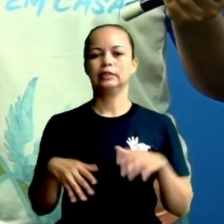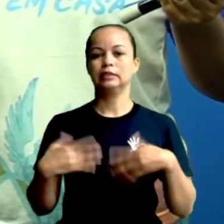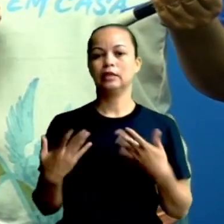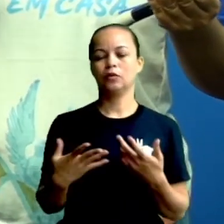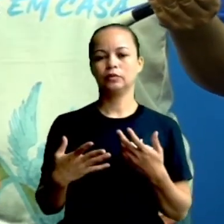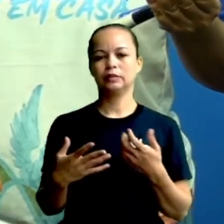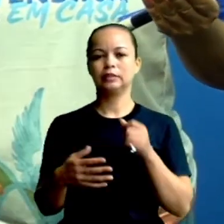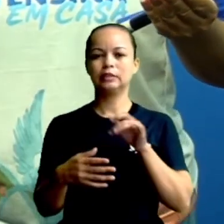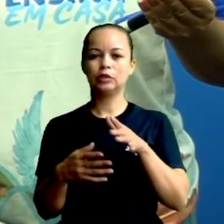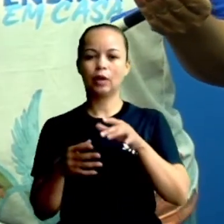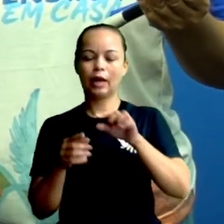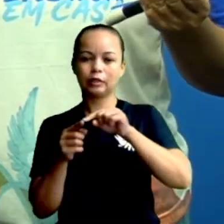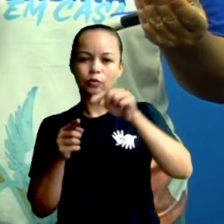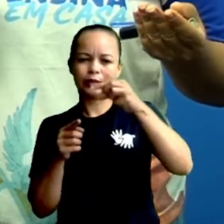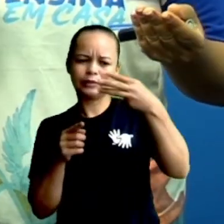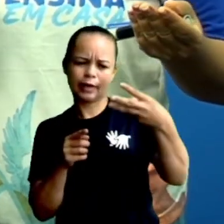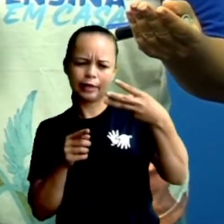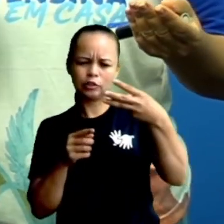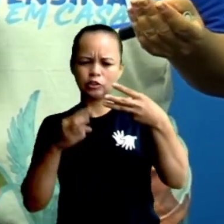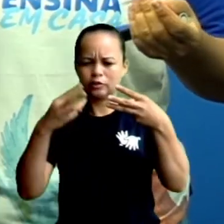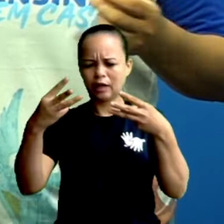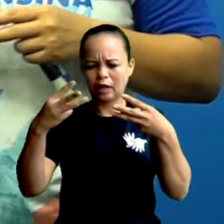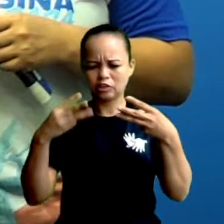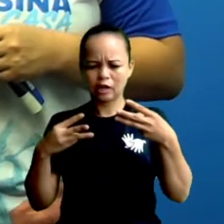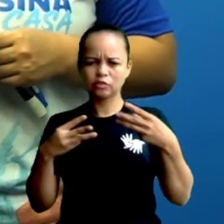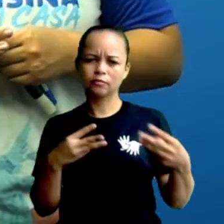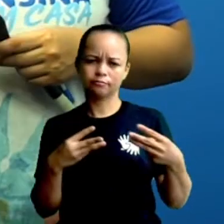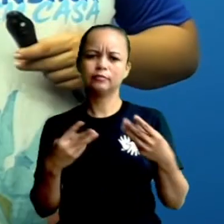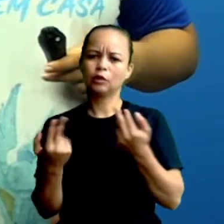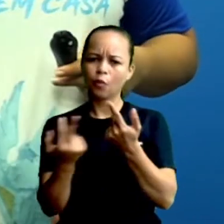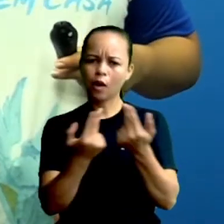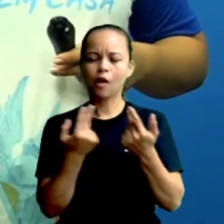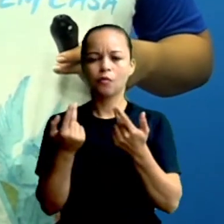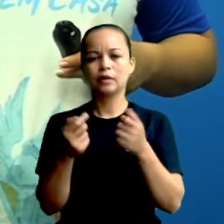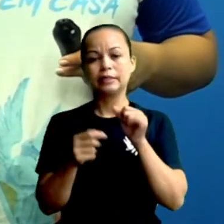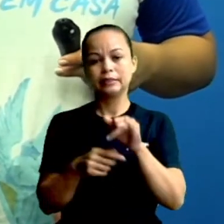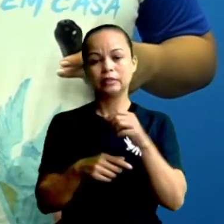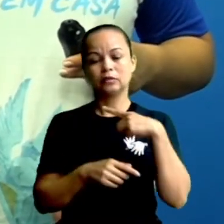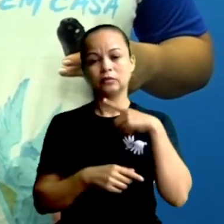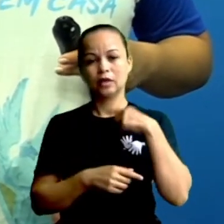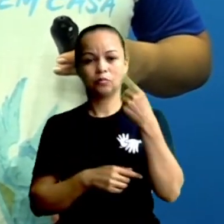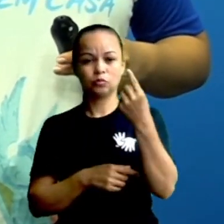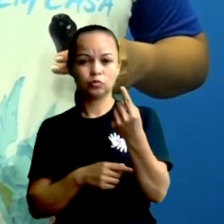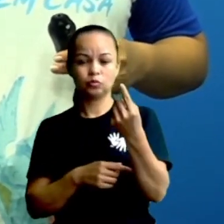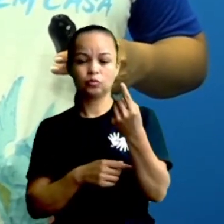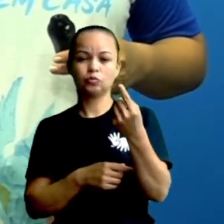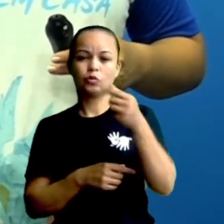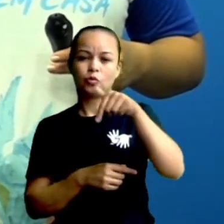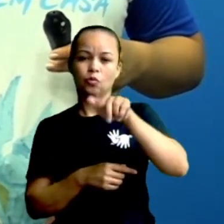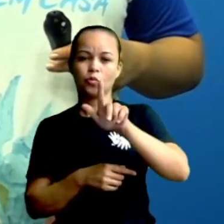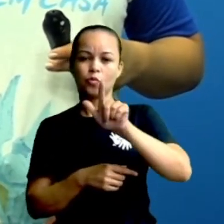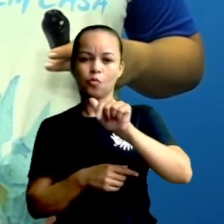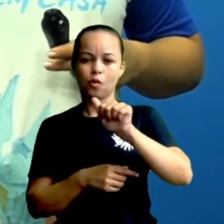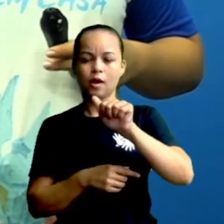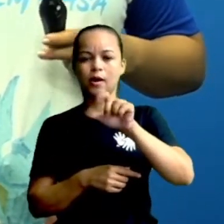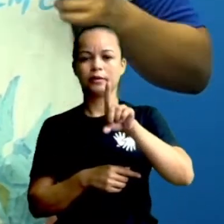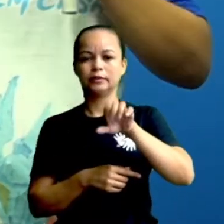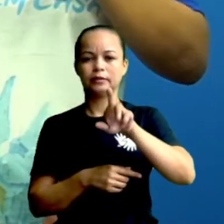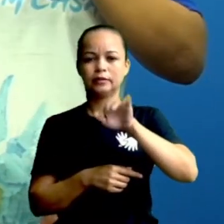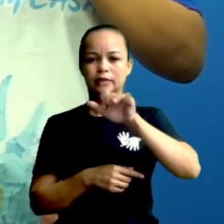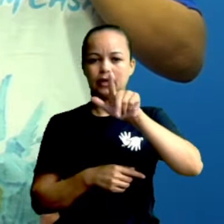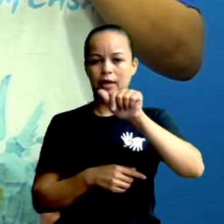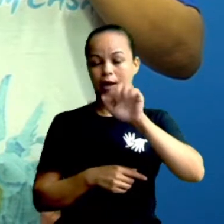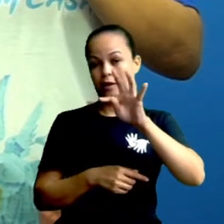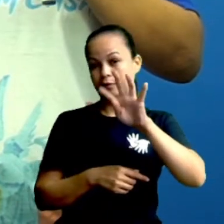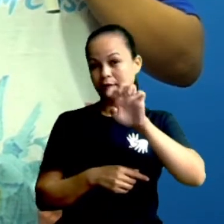é 3, o outro também é 3 e o outro é 3. Se nós temos um quadrilátero equilátero, então